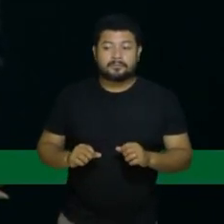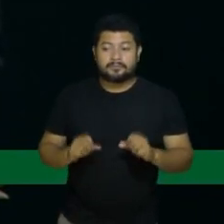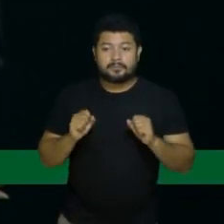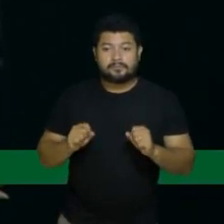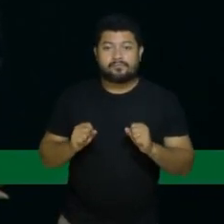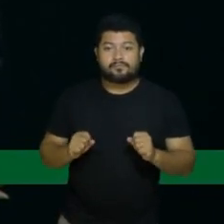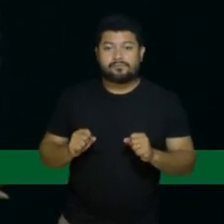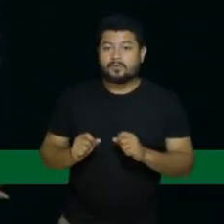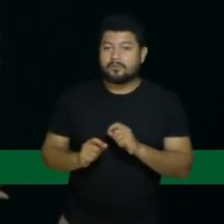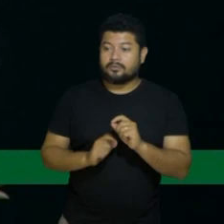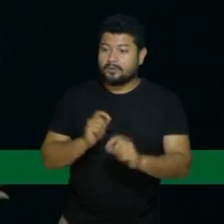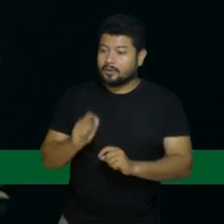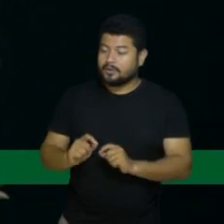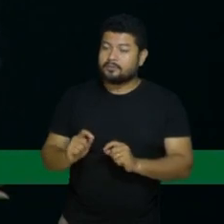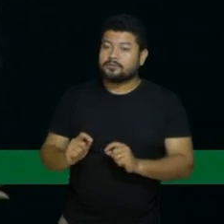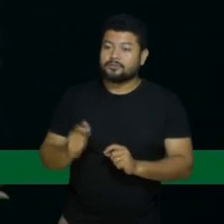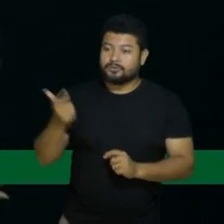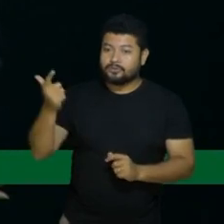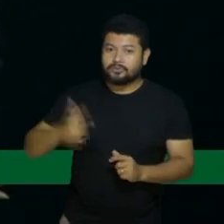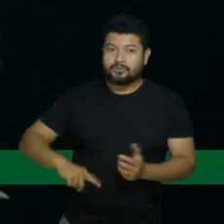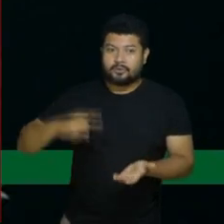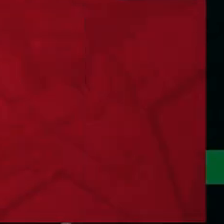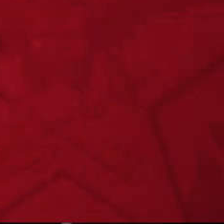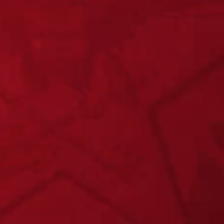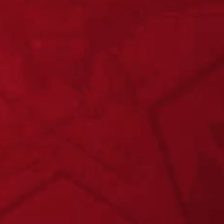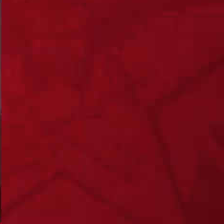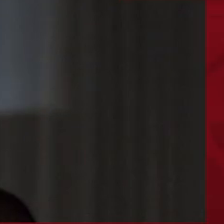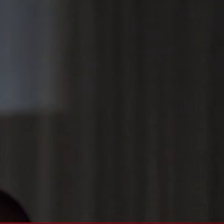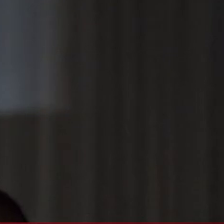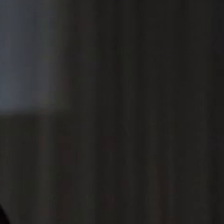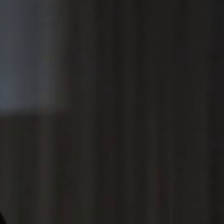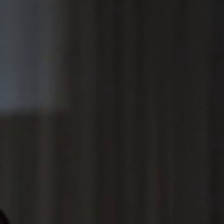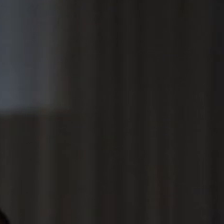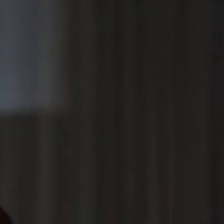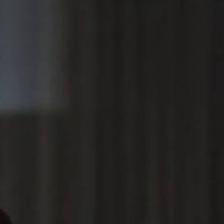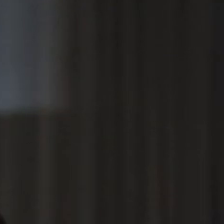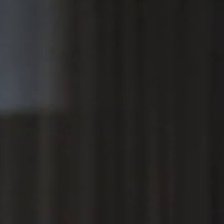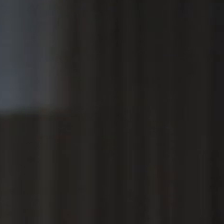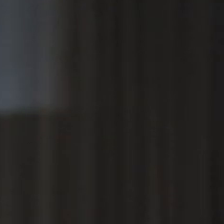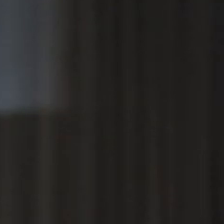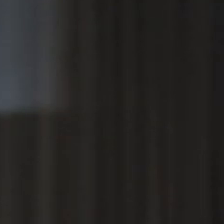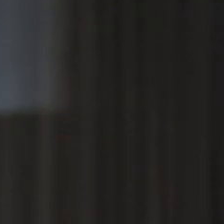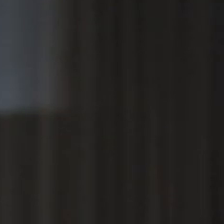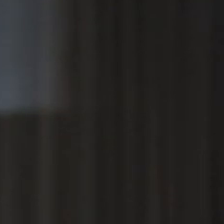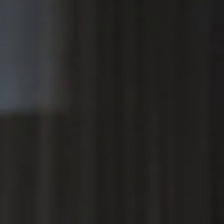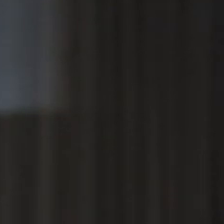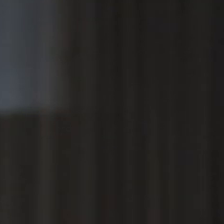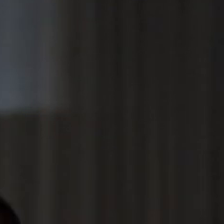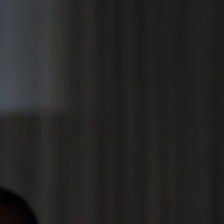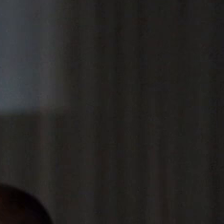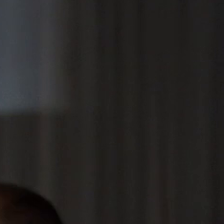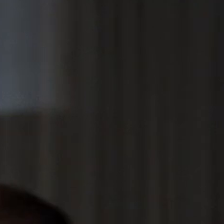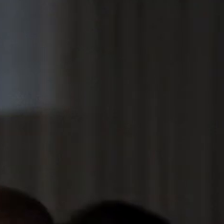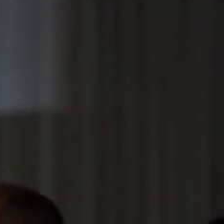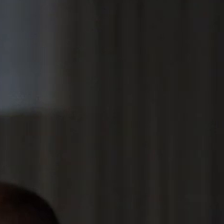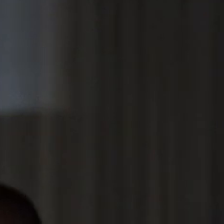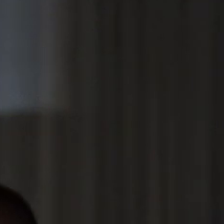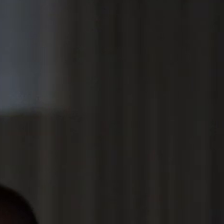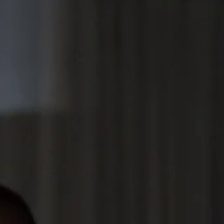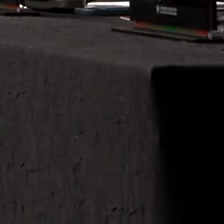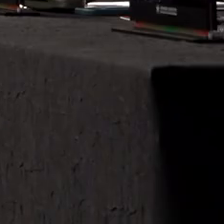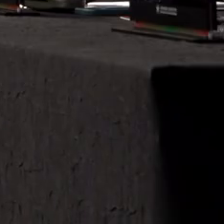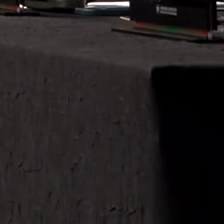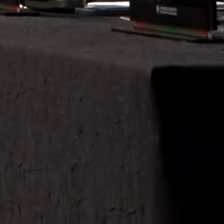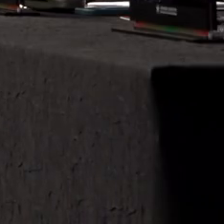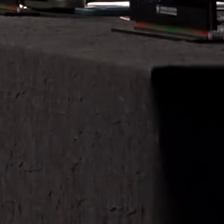um marco de renovação de nossos ânimos. A presidente da Associação Vale da Cerveja, Larissa